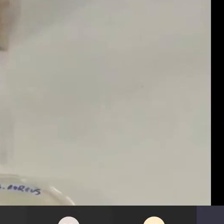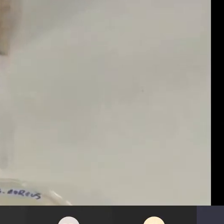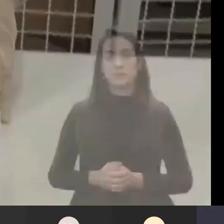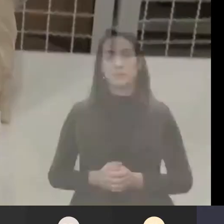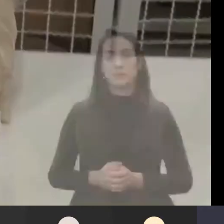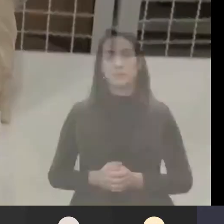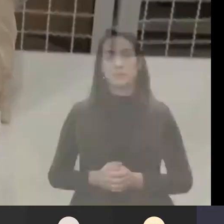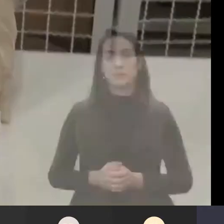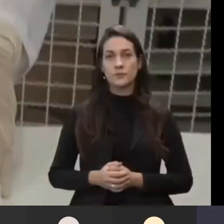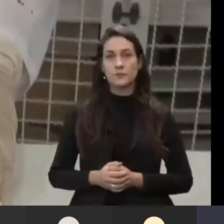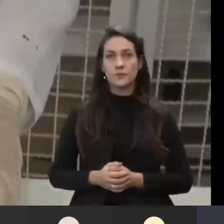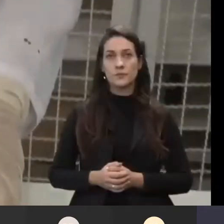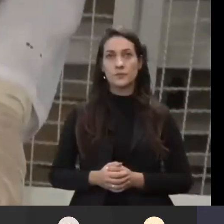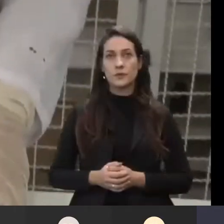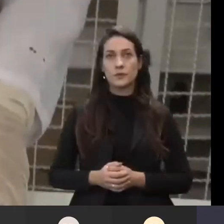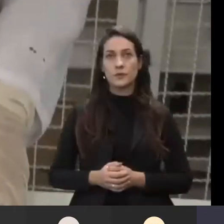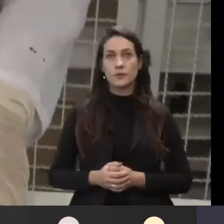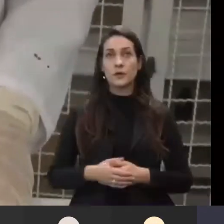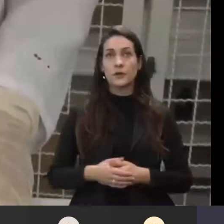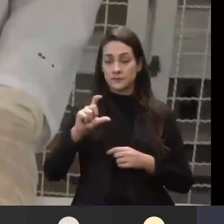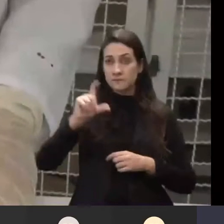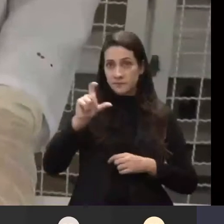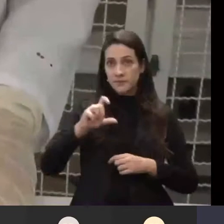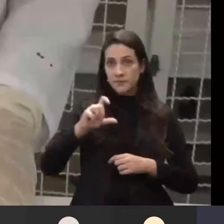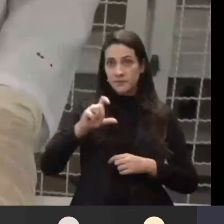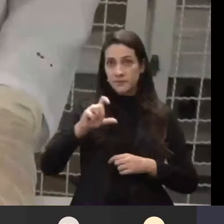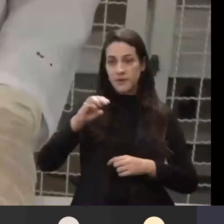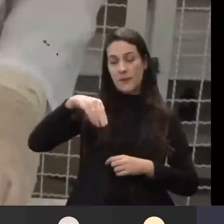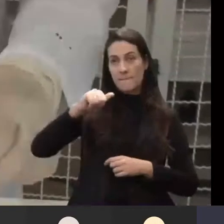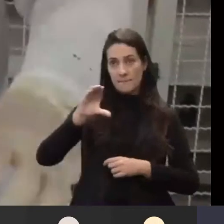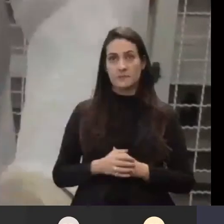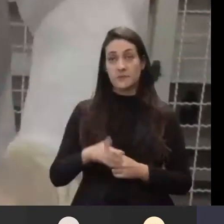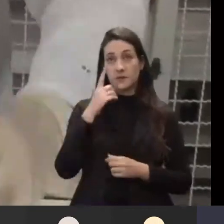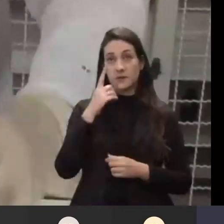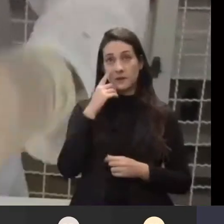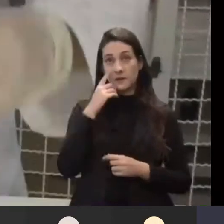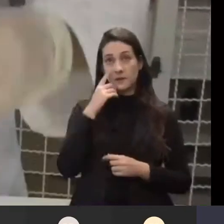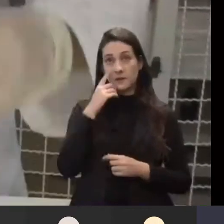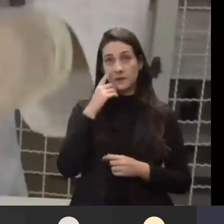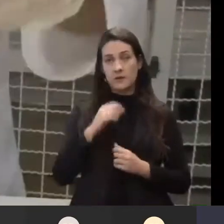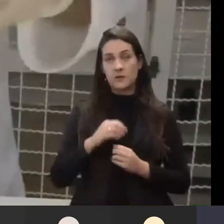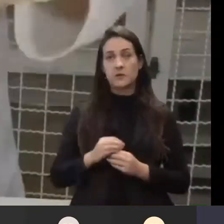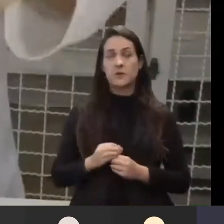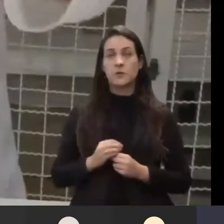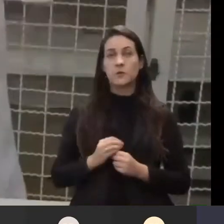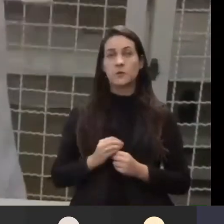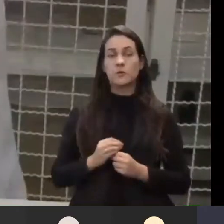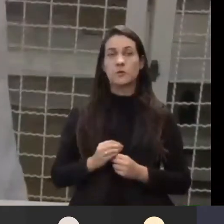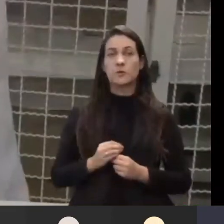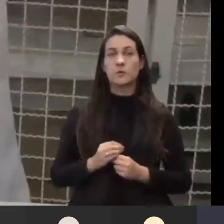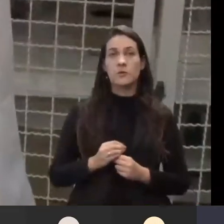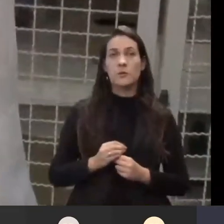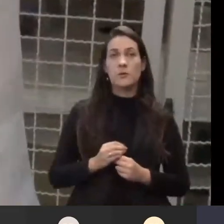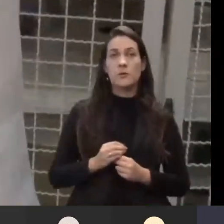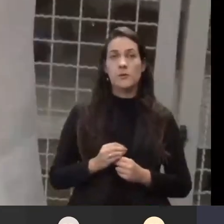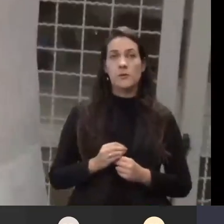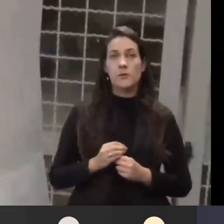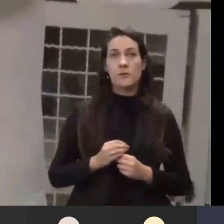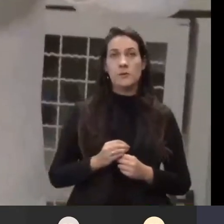E aí, então, essa é a McFarland. Eu mostro para você o grau de turvação que ela apresenta. Então, ela apresenta ali